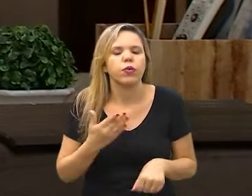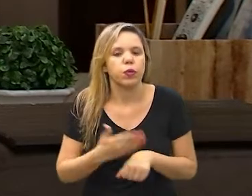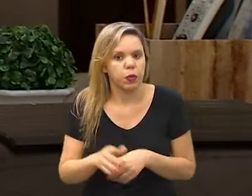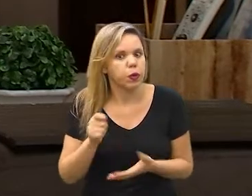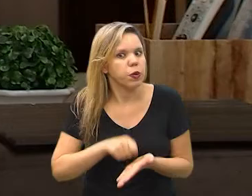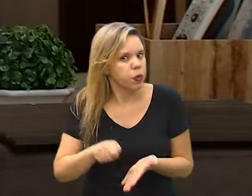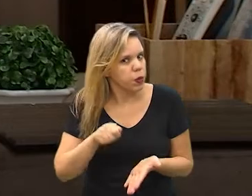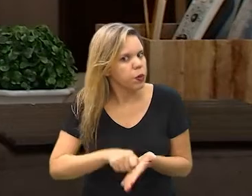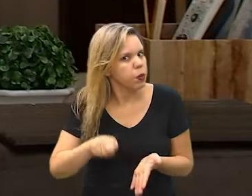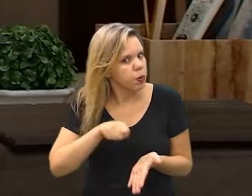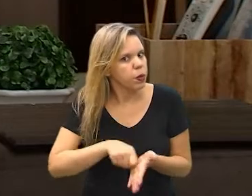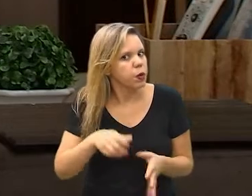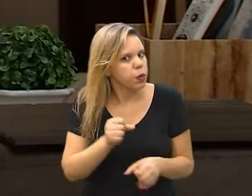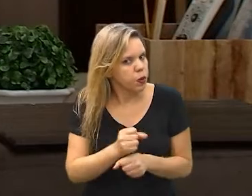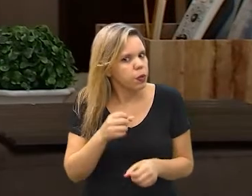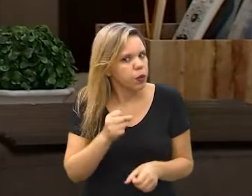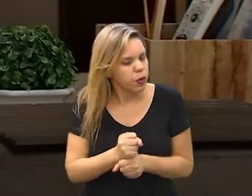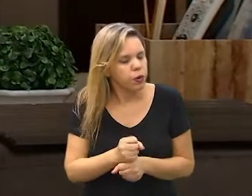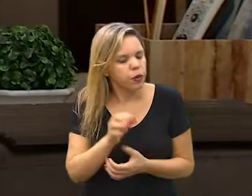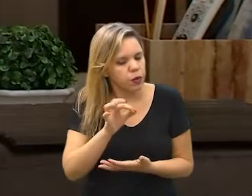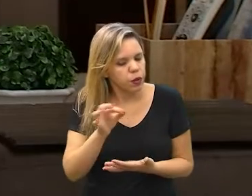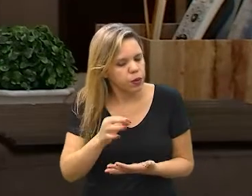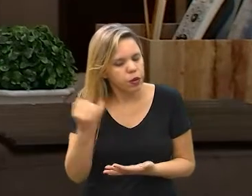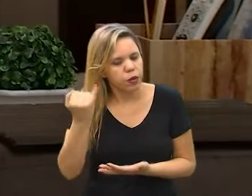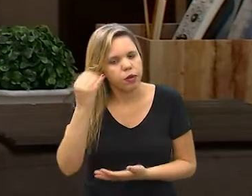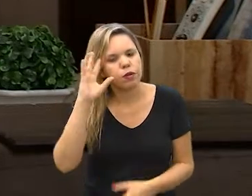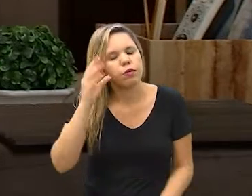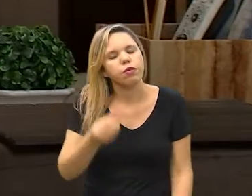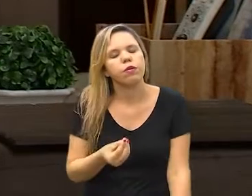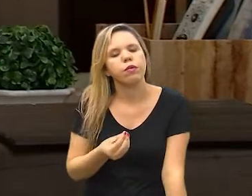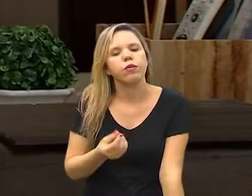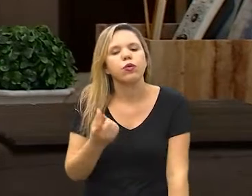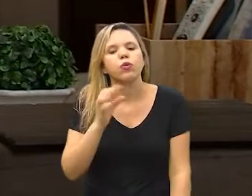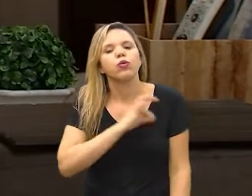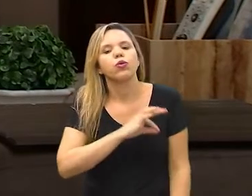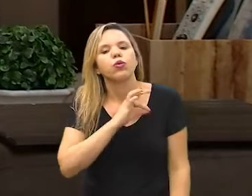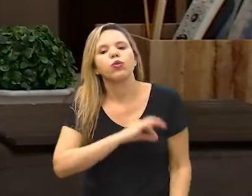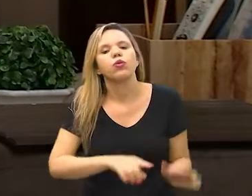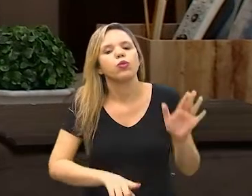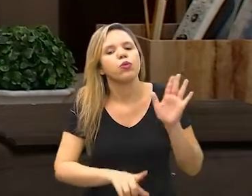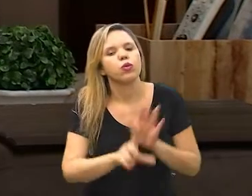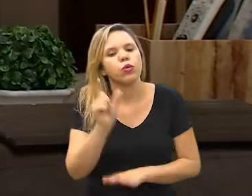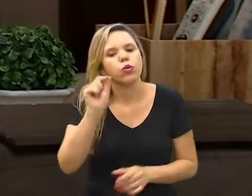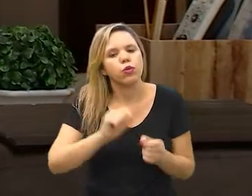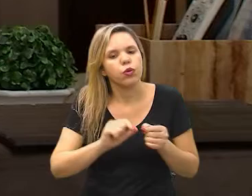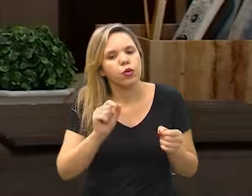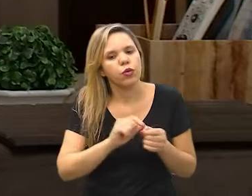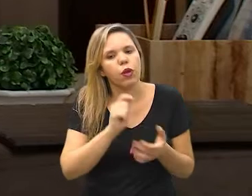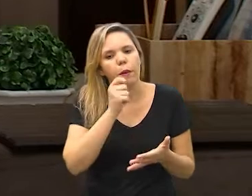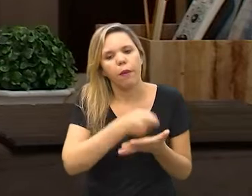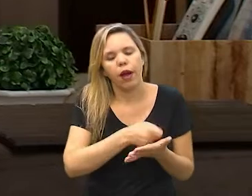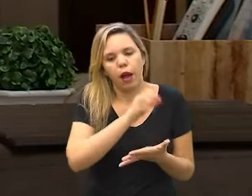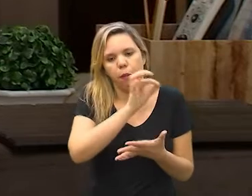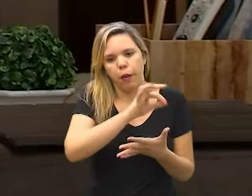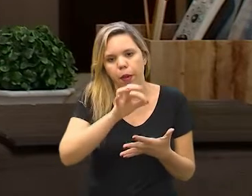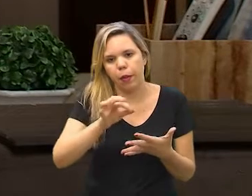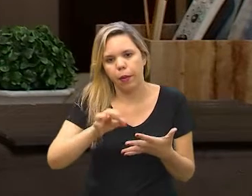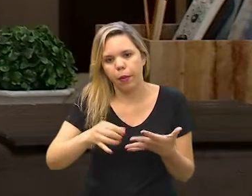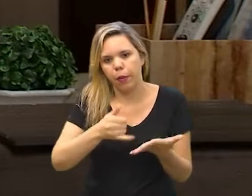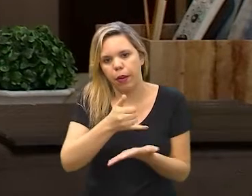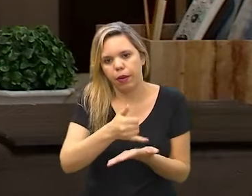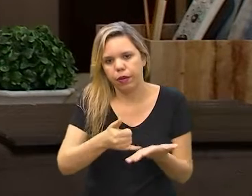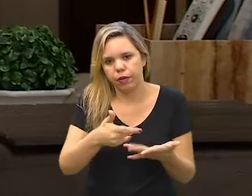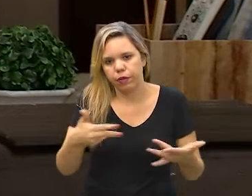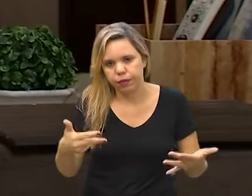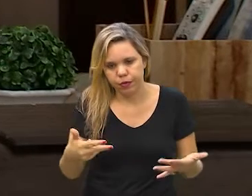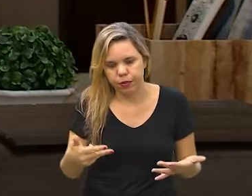ponta do lápis. Então é importante entender o que é receita, fazer os pagamentos dos